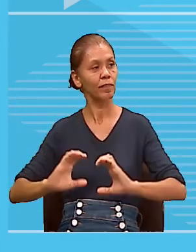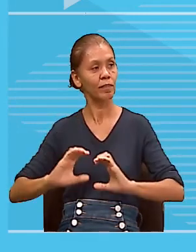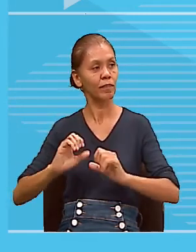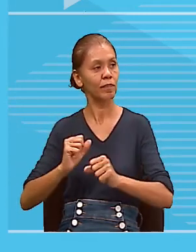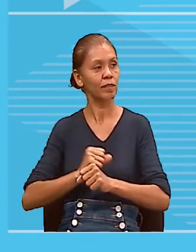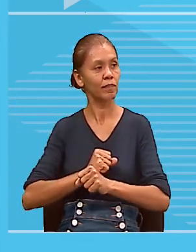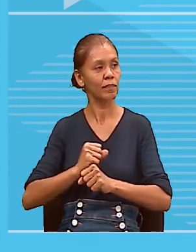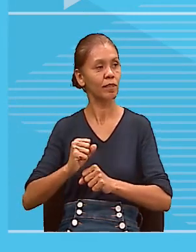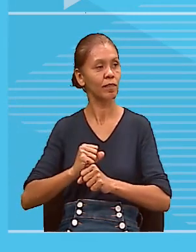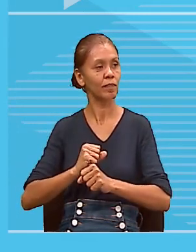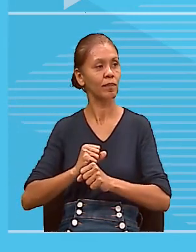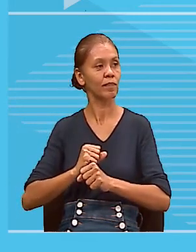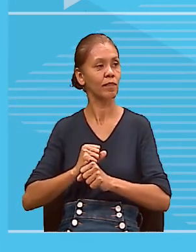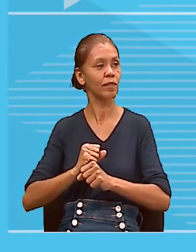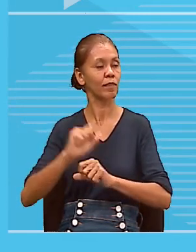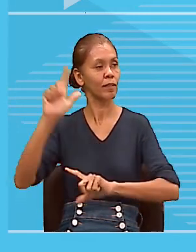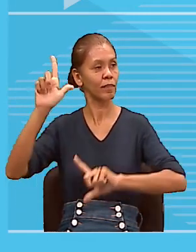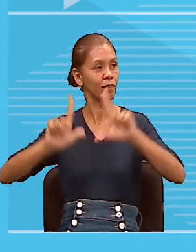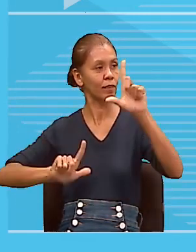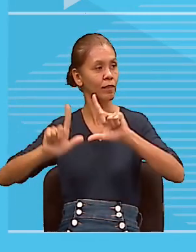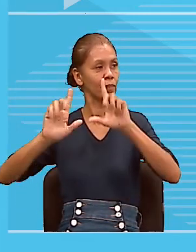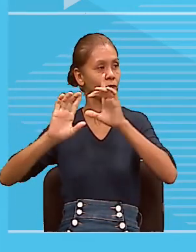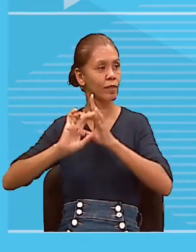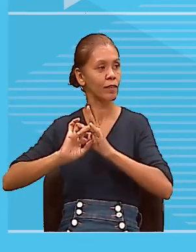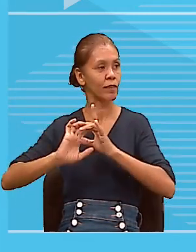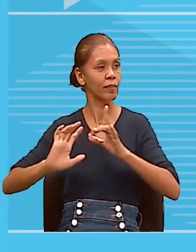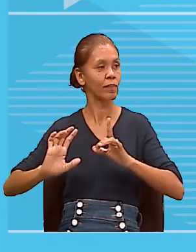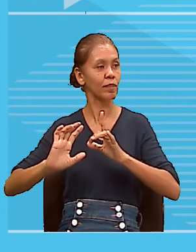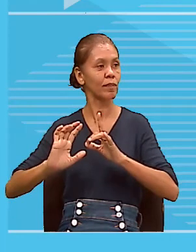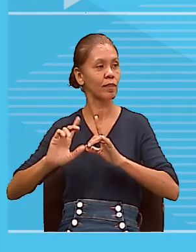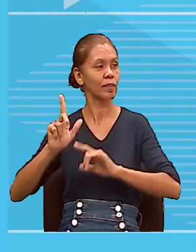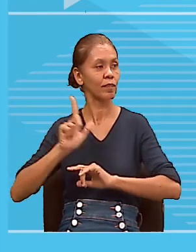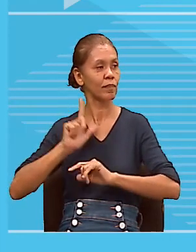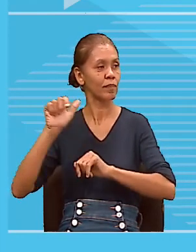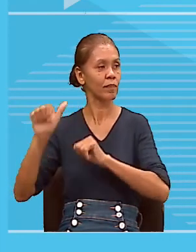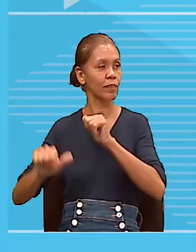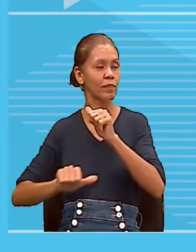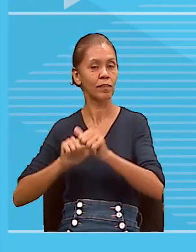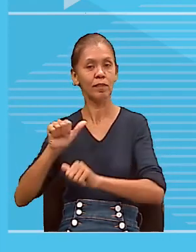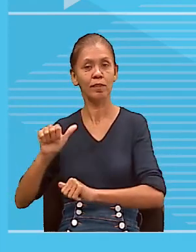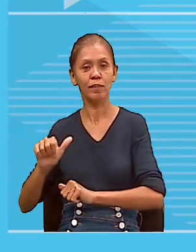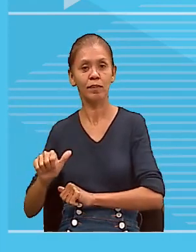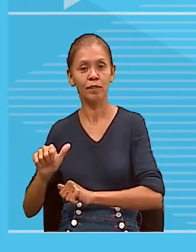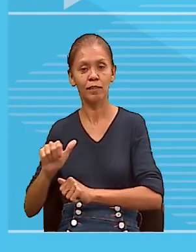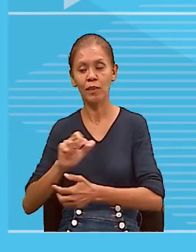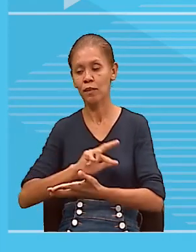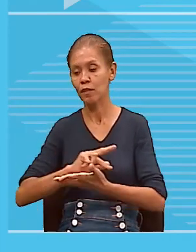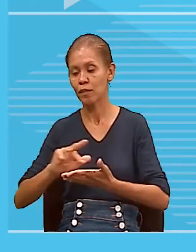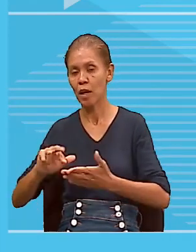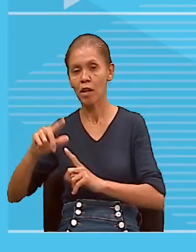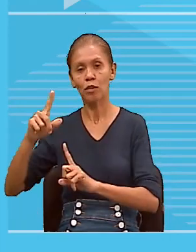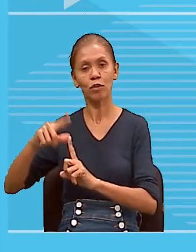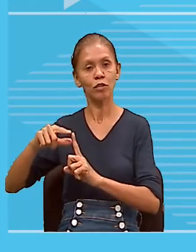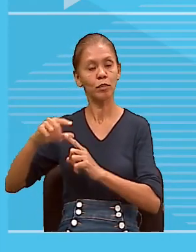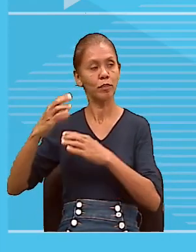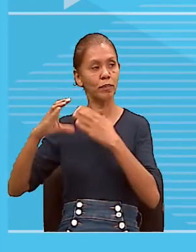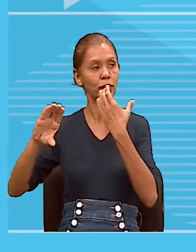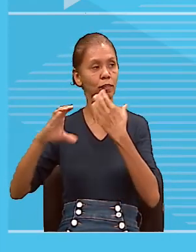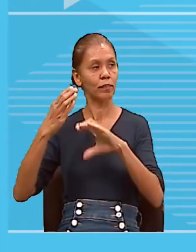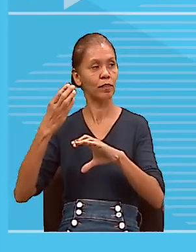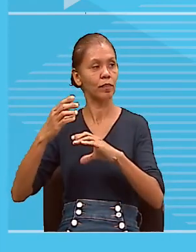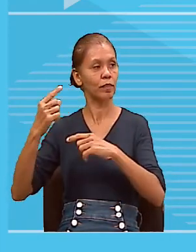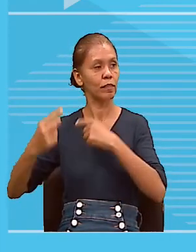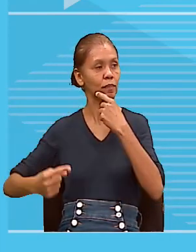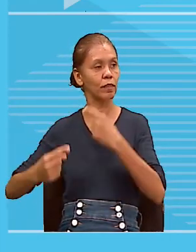década que começaram as transmissões da televisão provocando uma grande mudança nos meios de comunicação na política